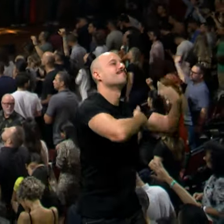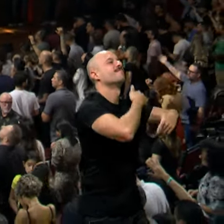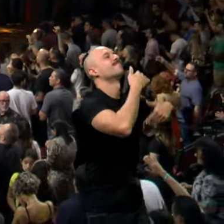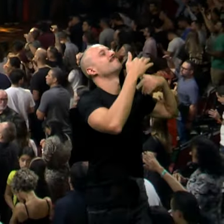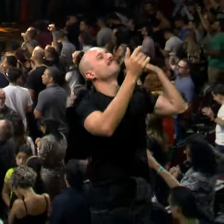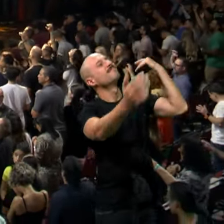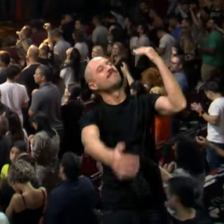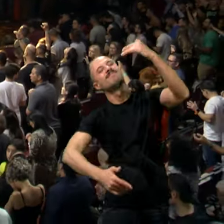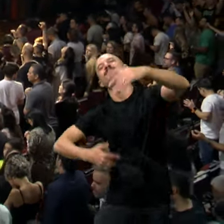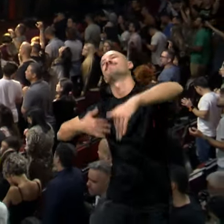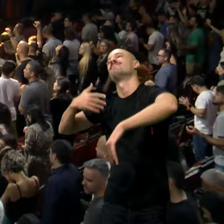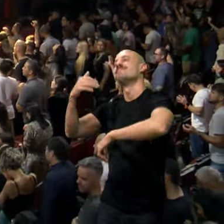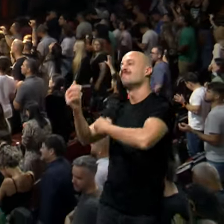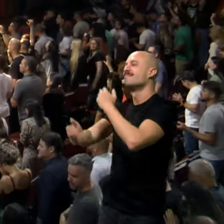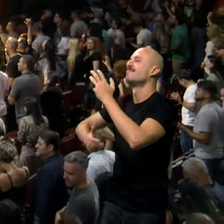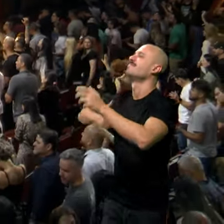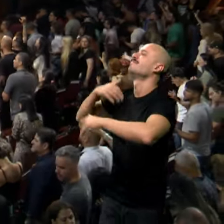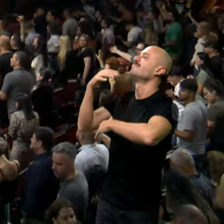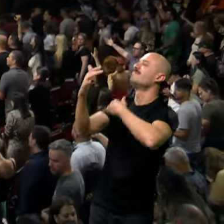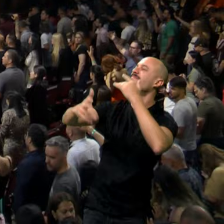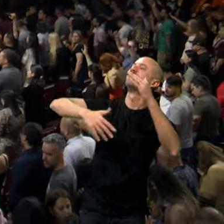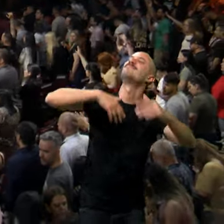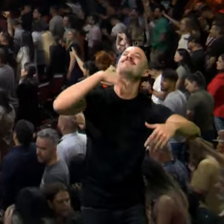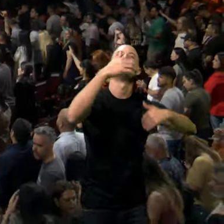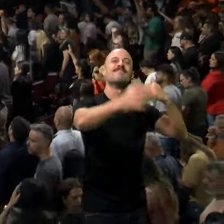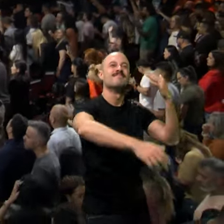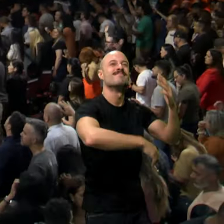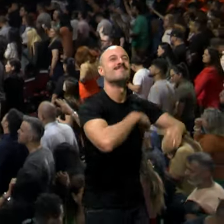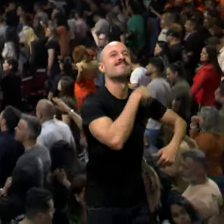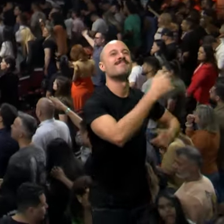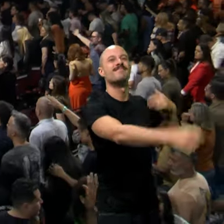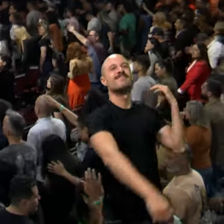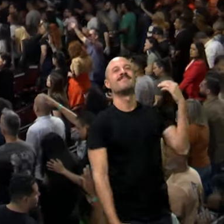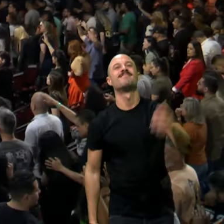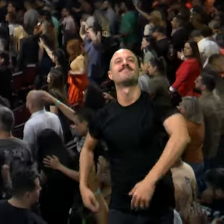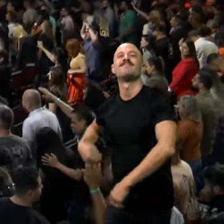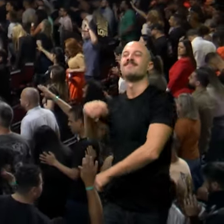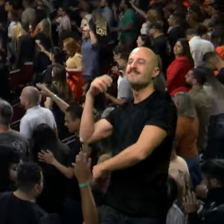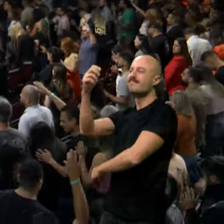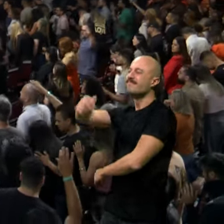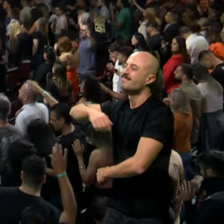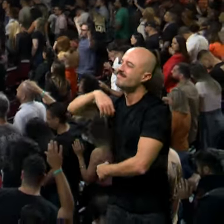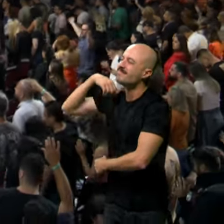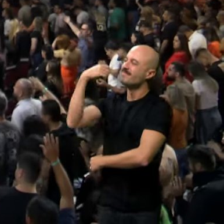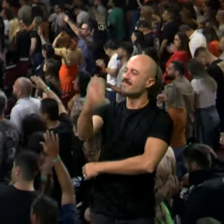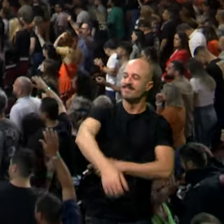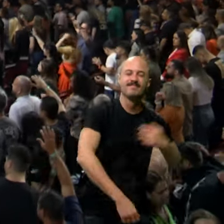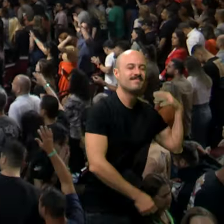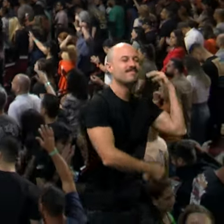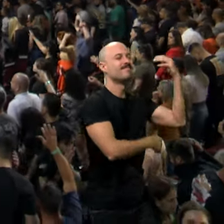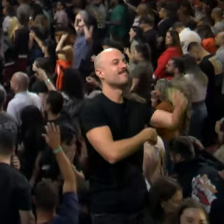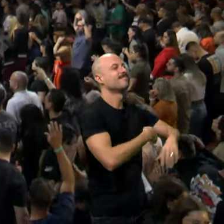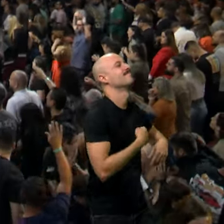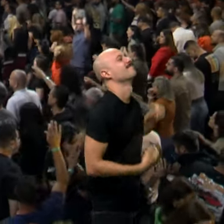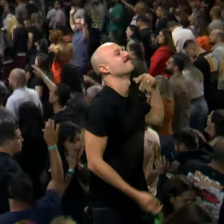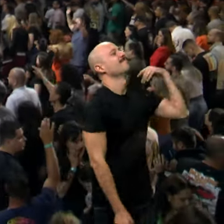la mandala mas sobri andanai, ori manda la mas sobri andanai.